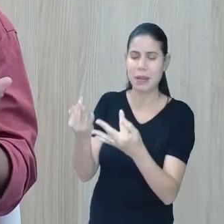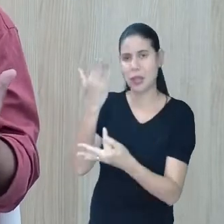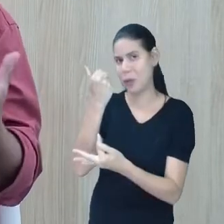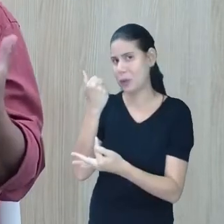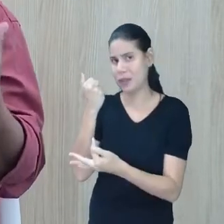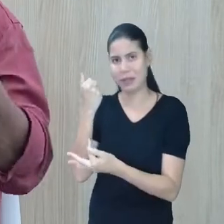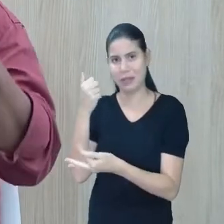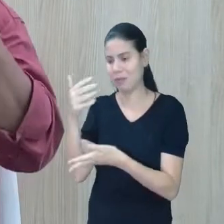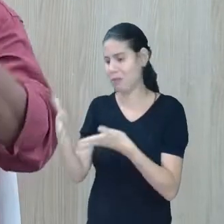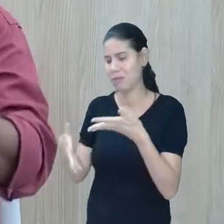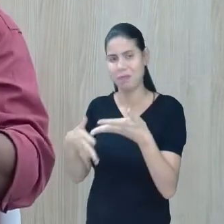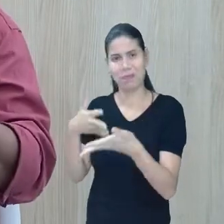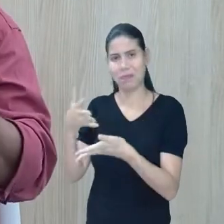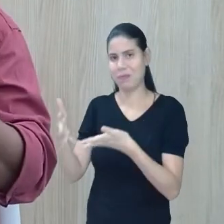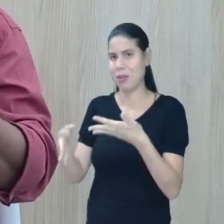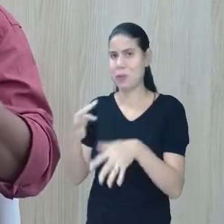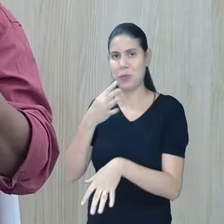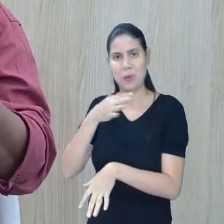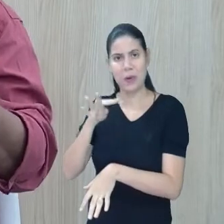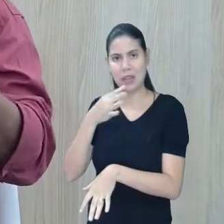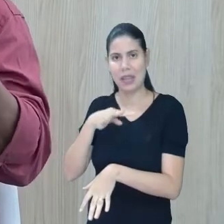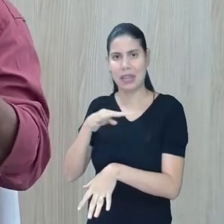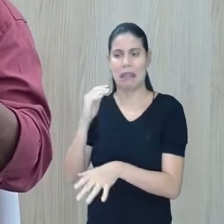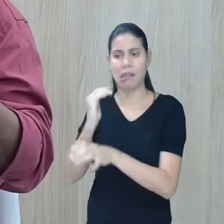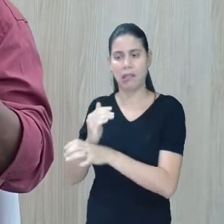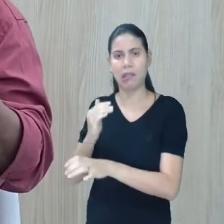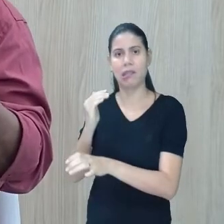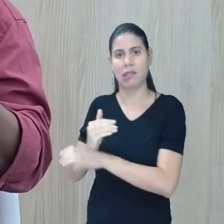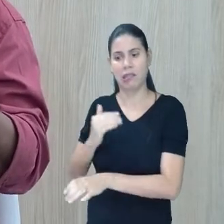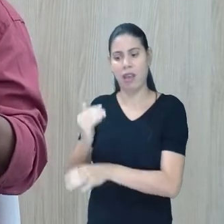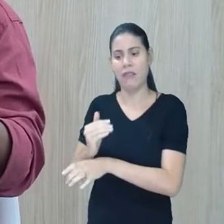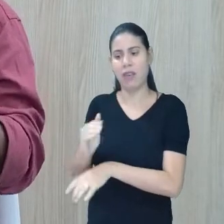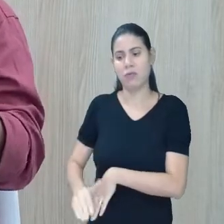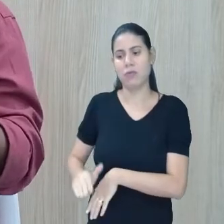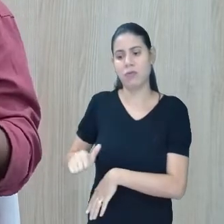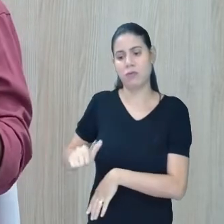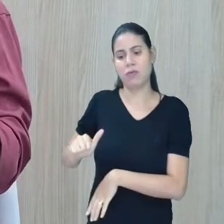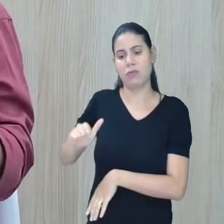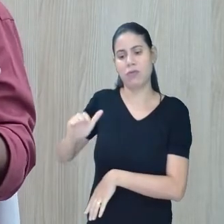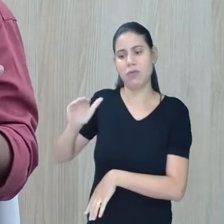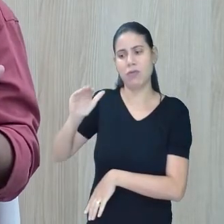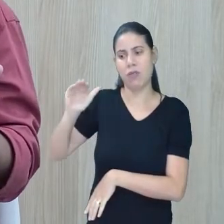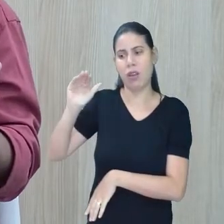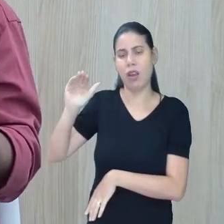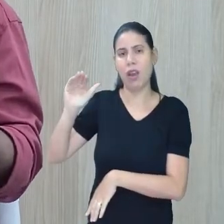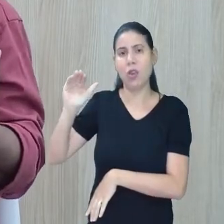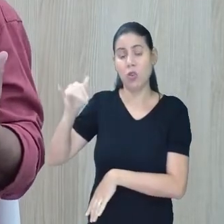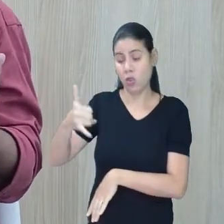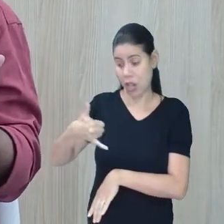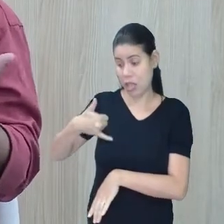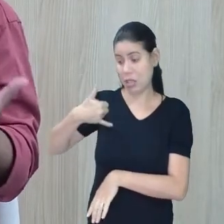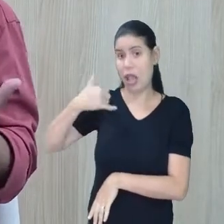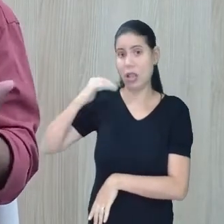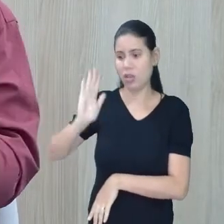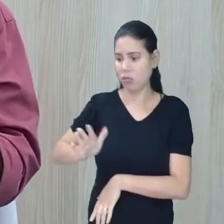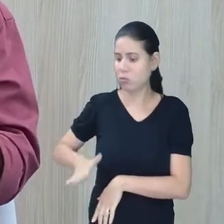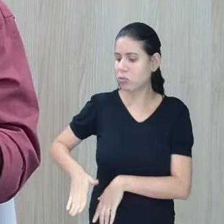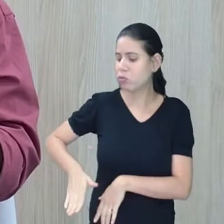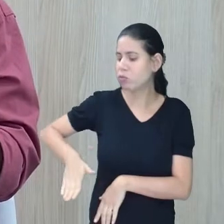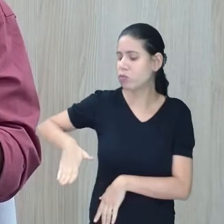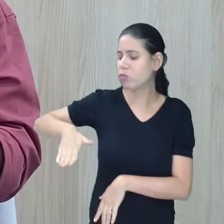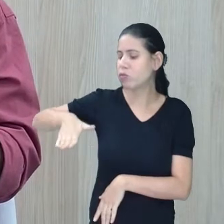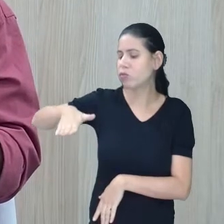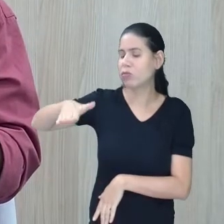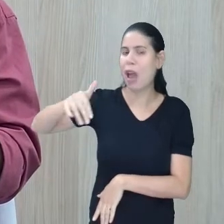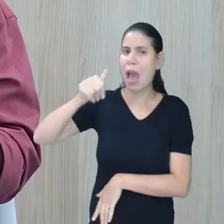comunicacional, eles vão crescendo. Quando chega na idade, a mãe fica com medo, com a superproteção, que é amor, mas é superproteção,